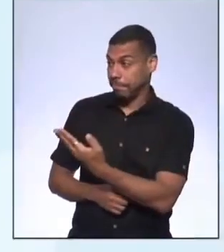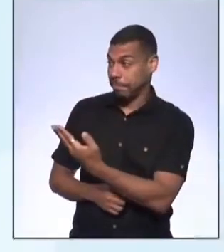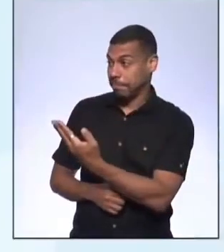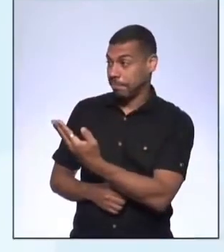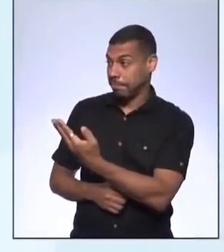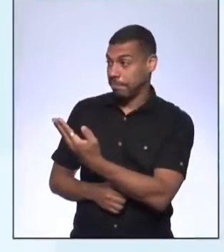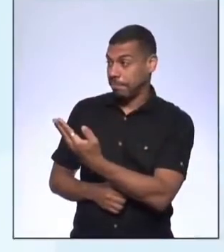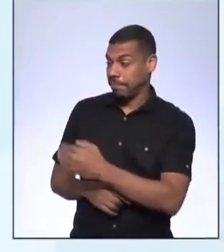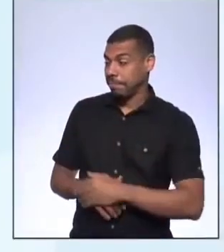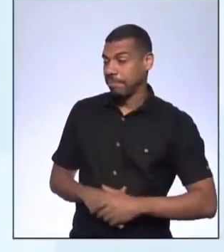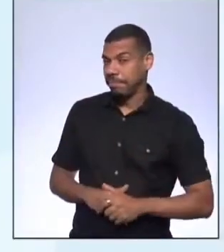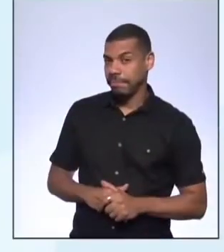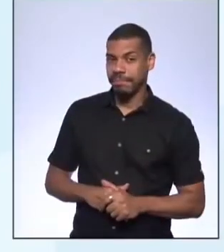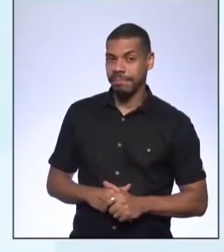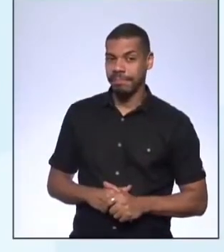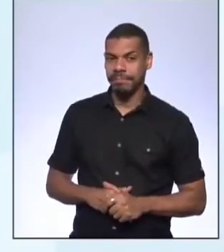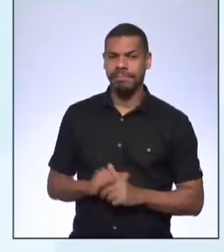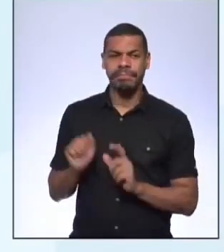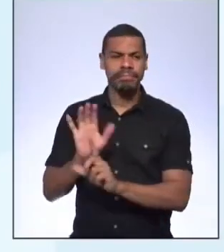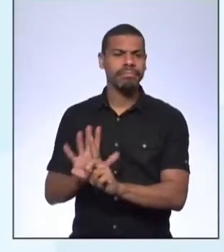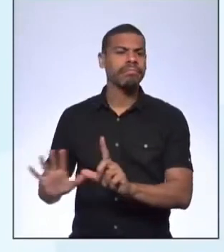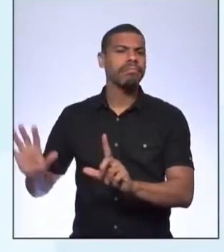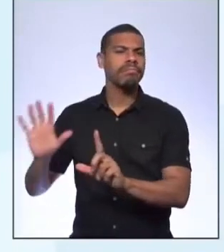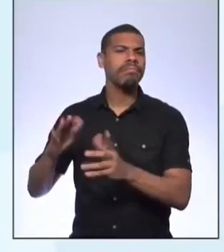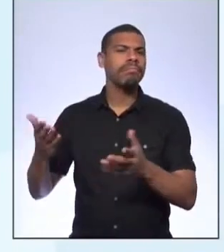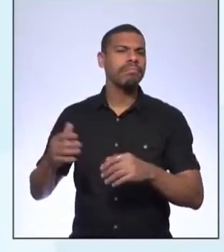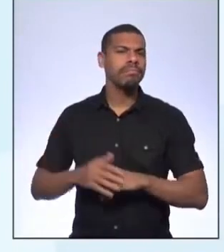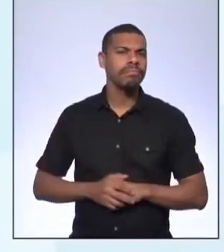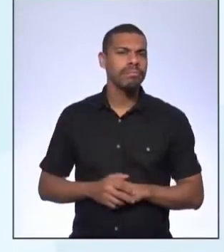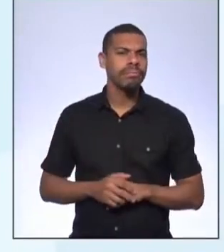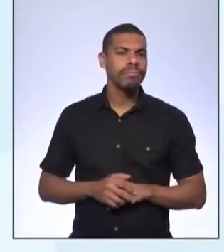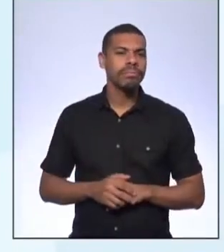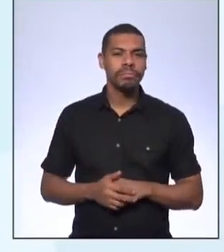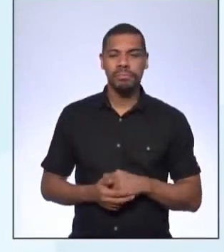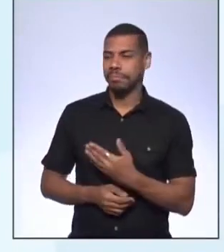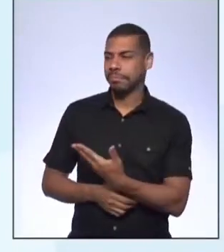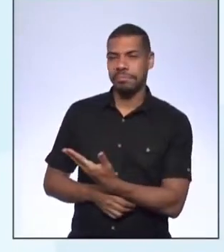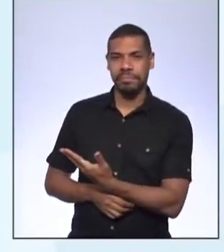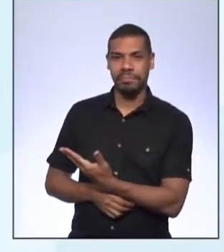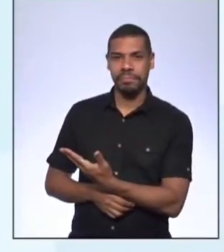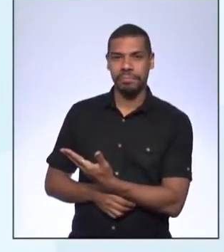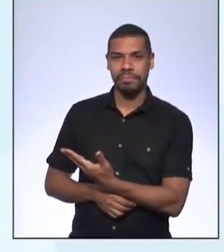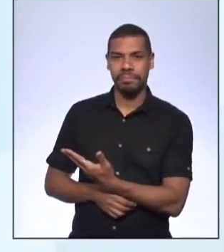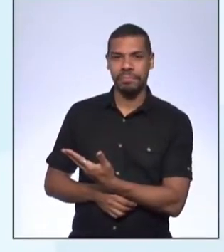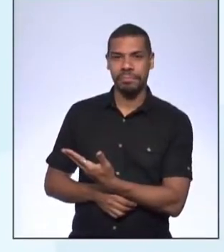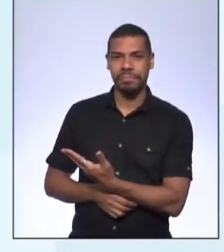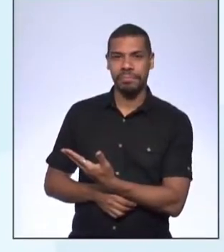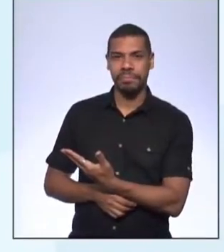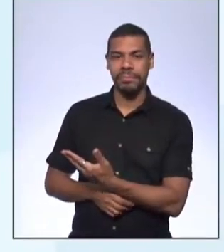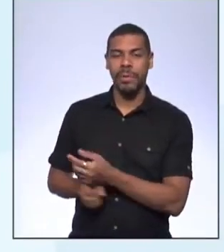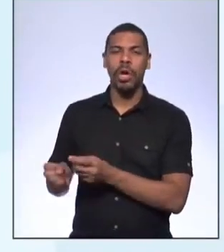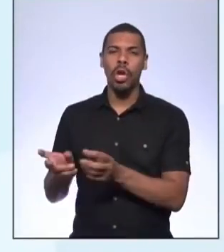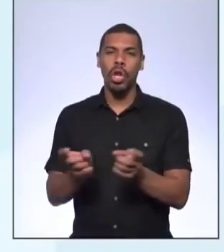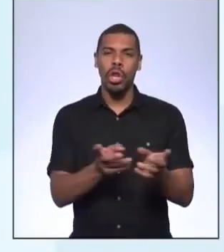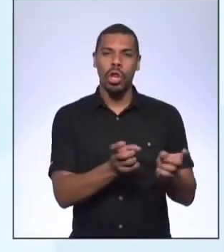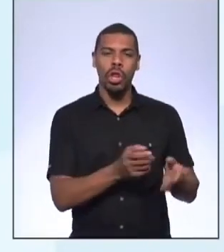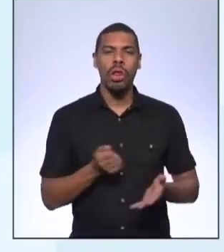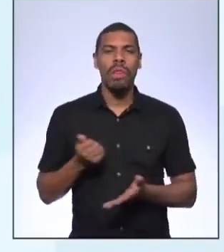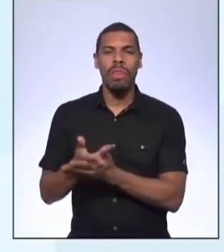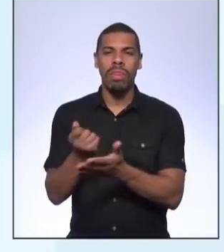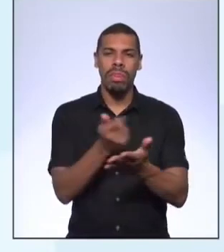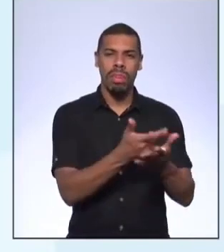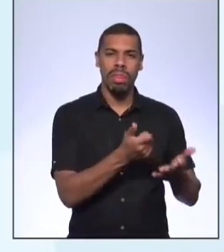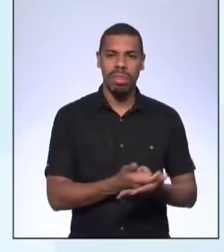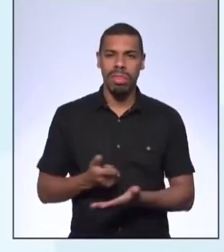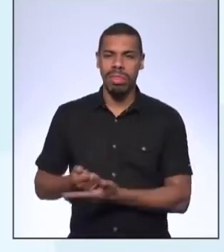Então, olha só. Olhem essa imagem, né? Modelo diorama do mercado azteca em Tlatelolco,